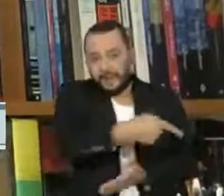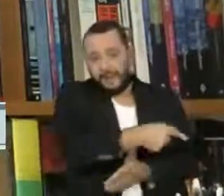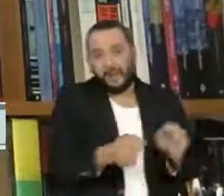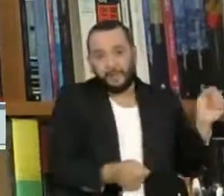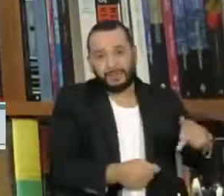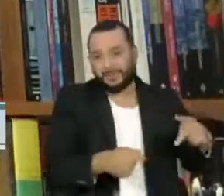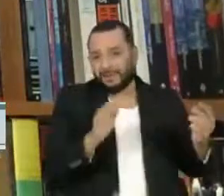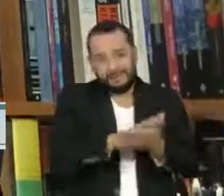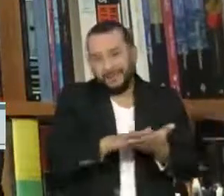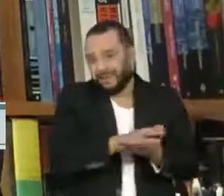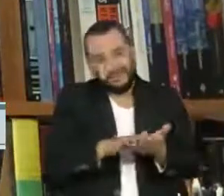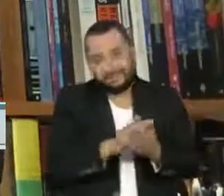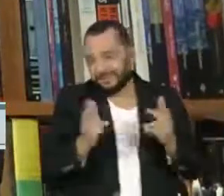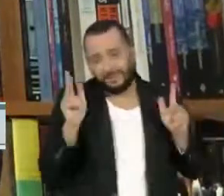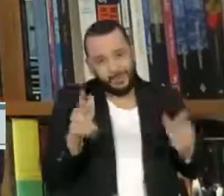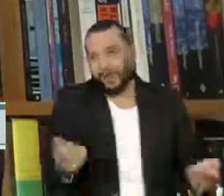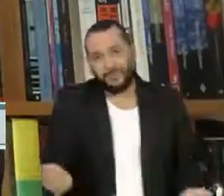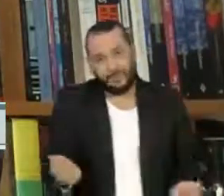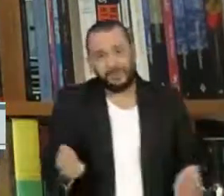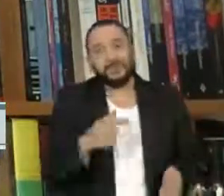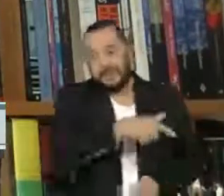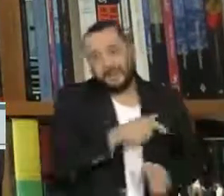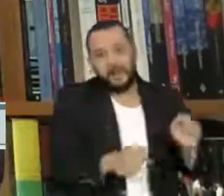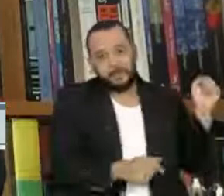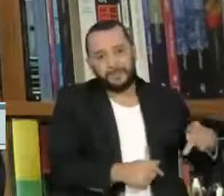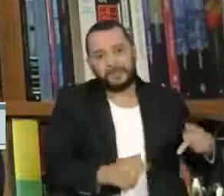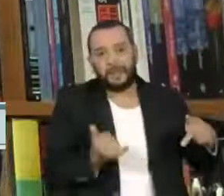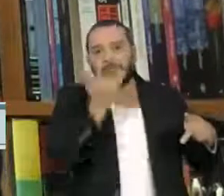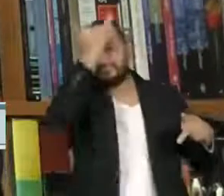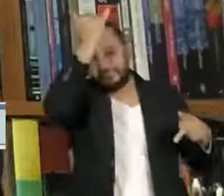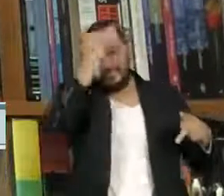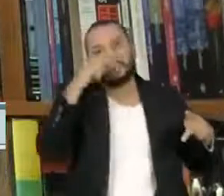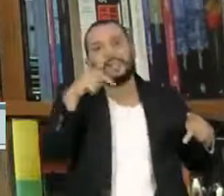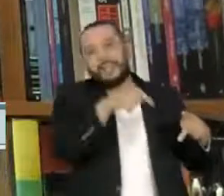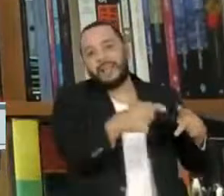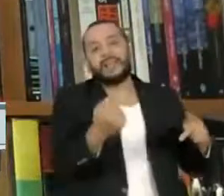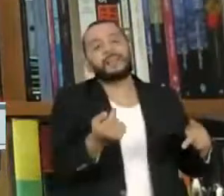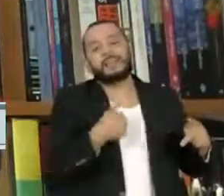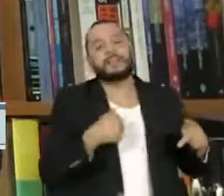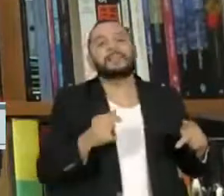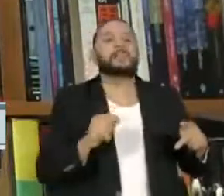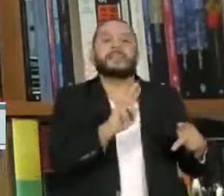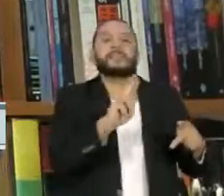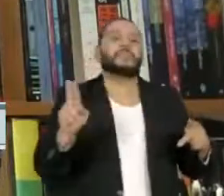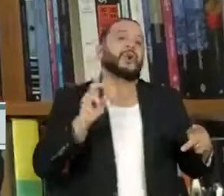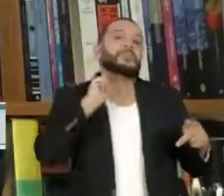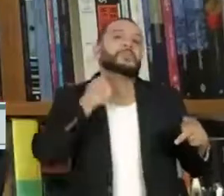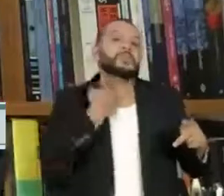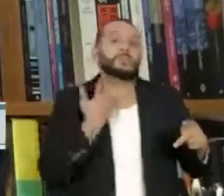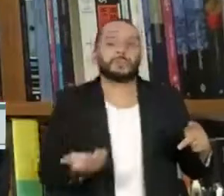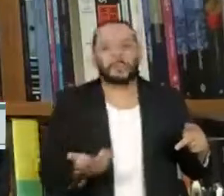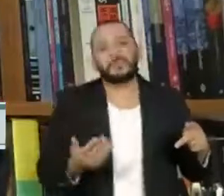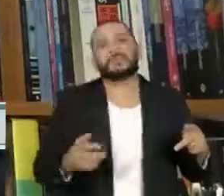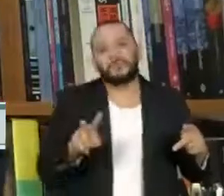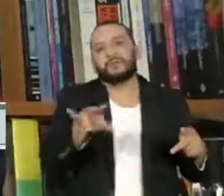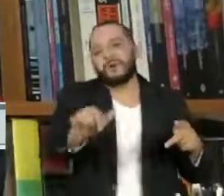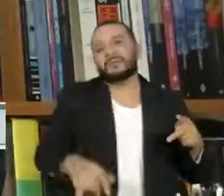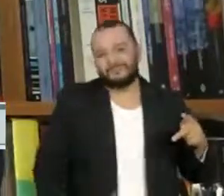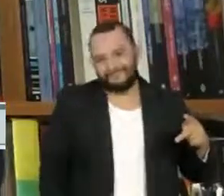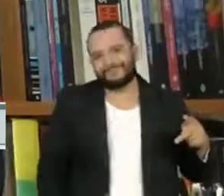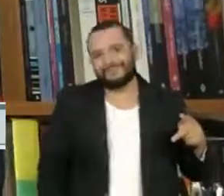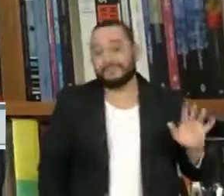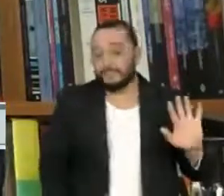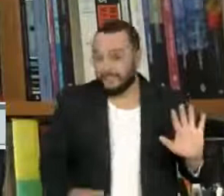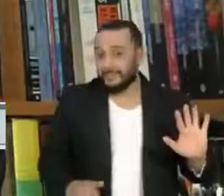aposentado que vai responder por isso e ele também vai perder a sua capacidade de ajudar esse parente no dia a dia. Então,